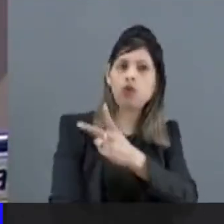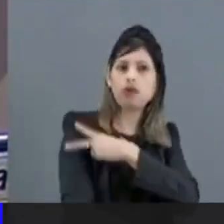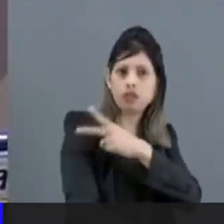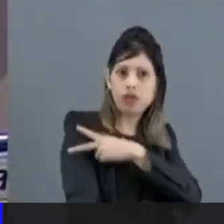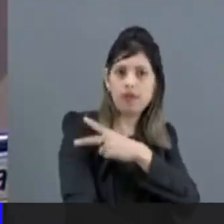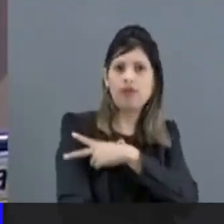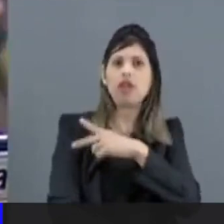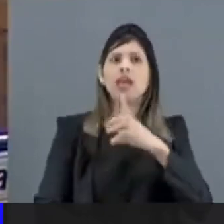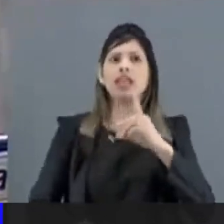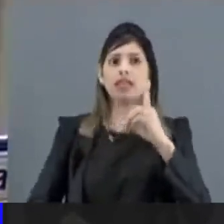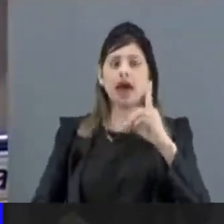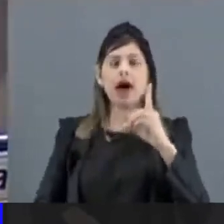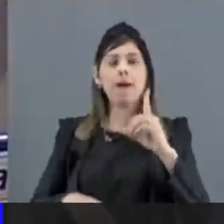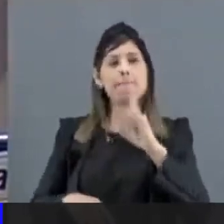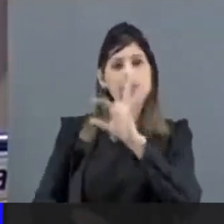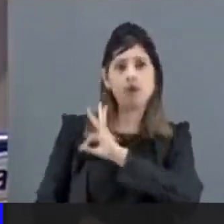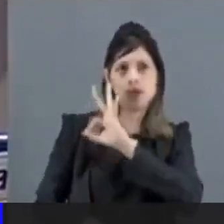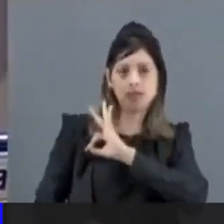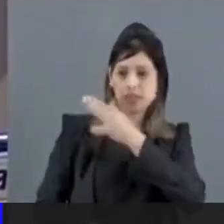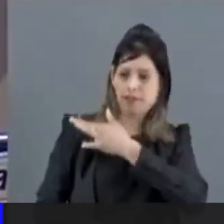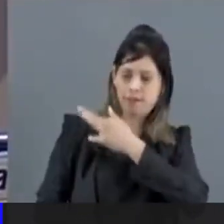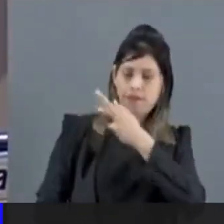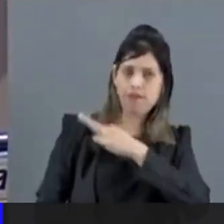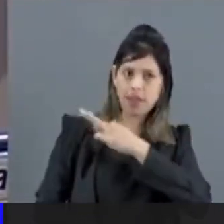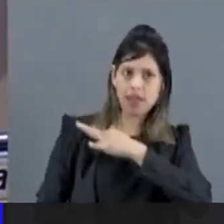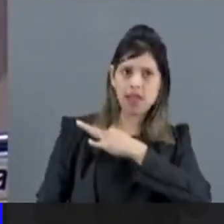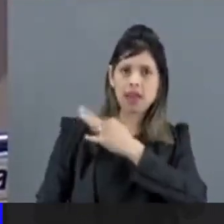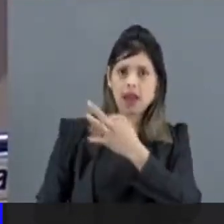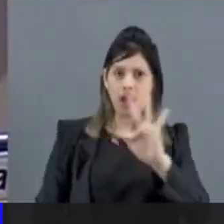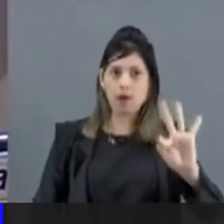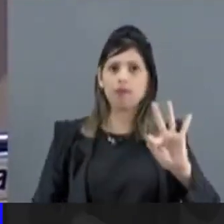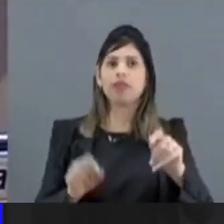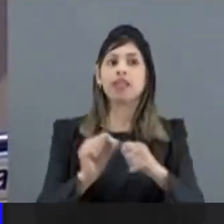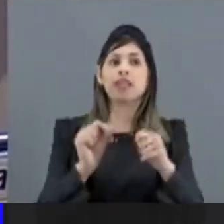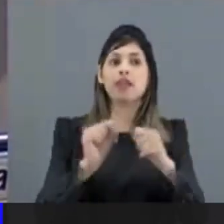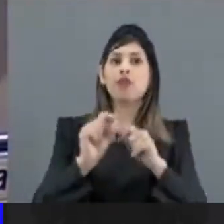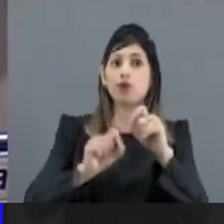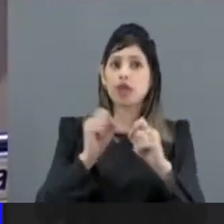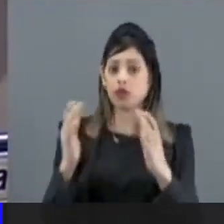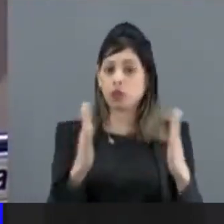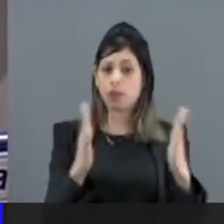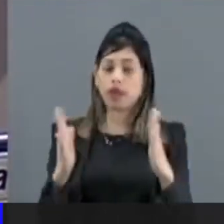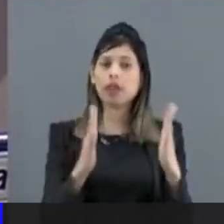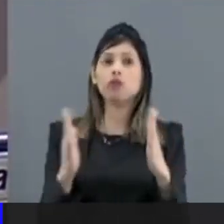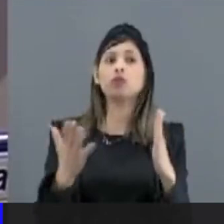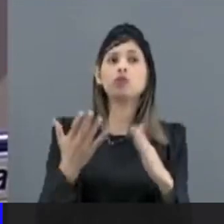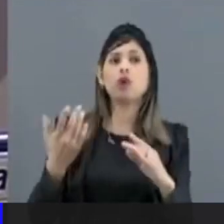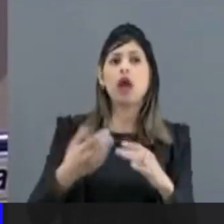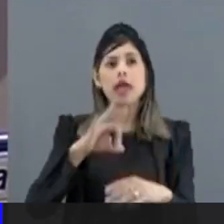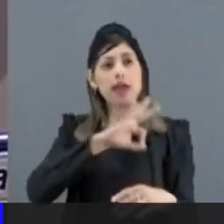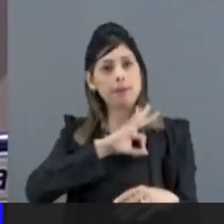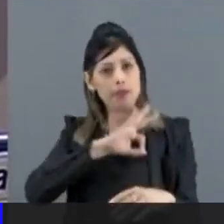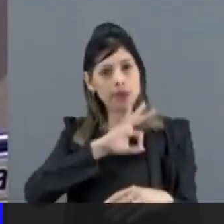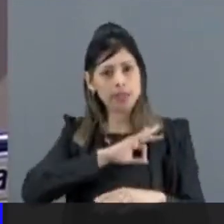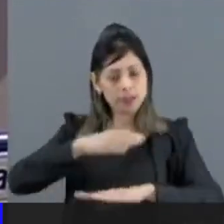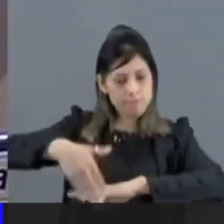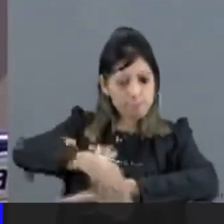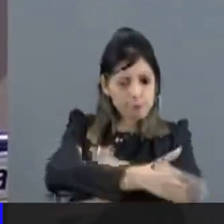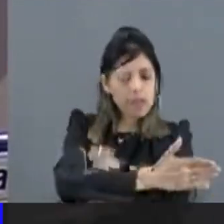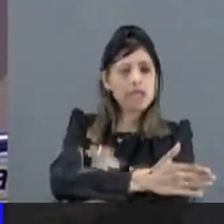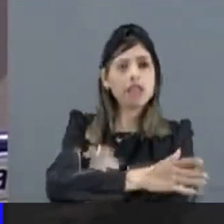conhecimento e atuou dolosamente para que as operações rodoviárias fossem realizadas de forma como foram